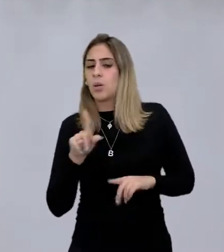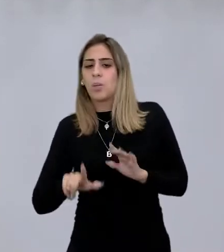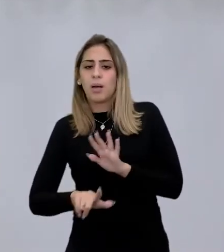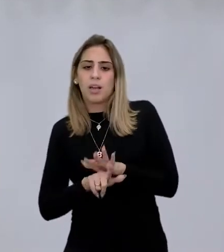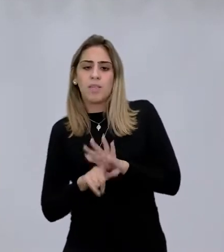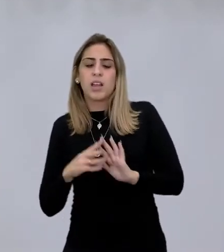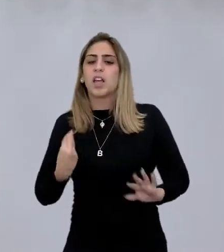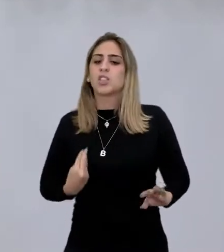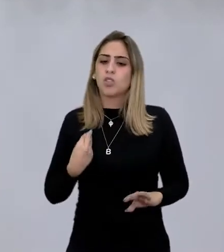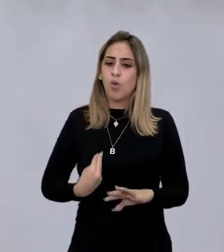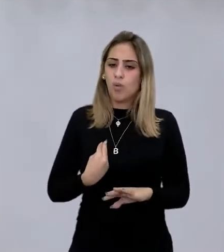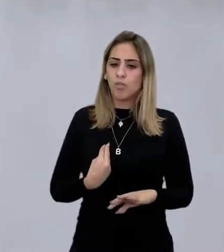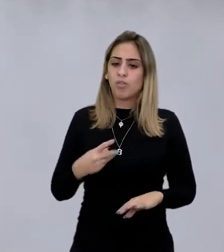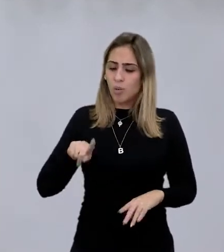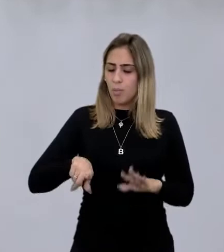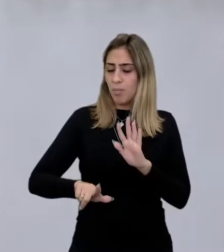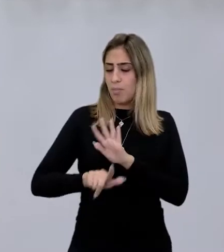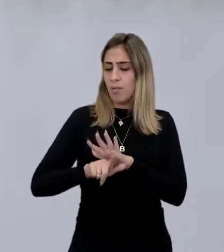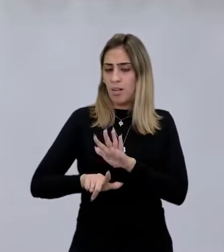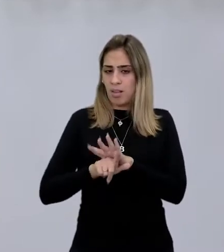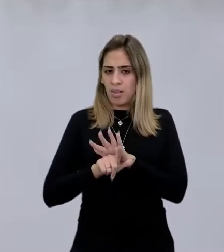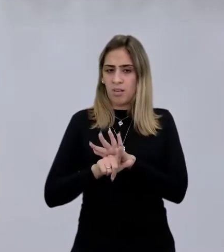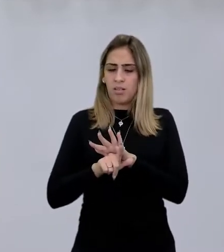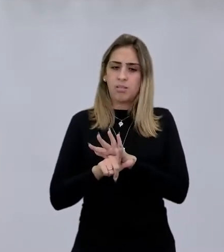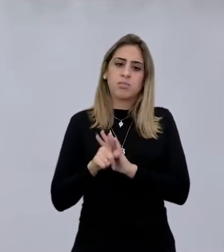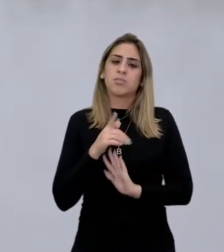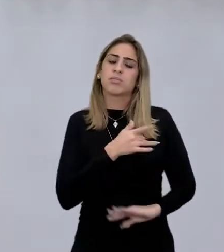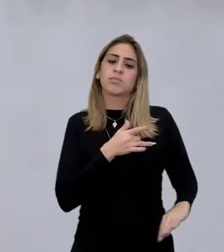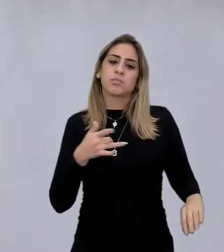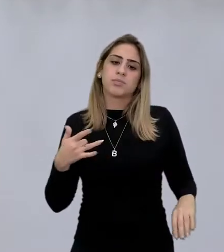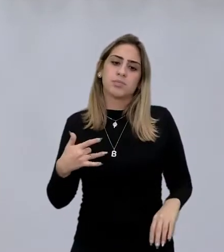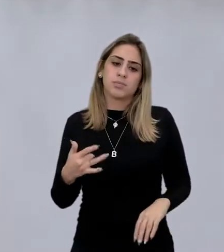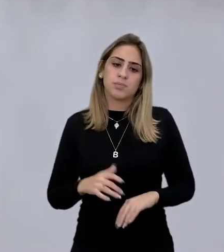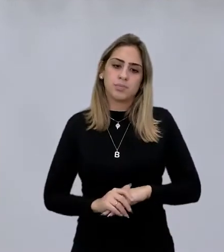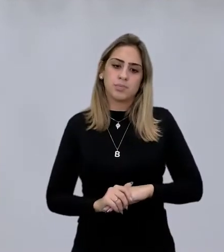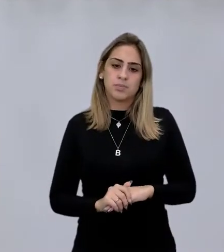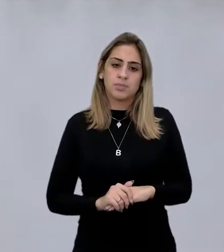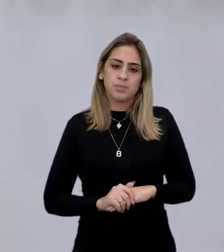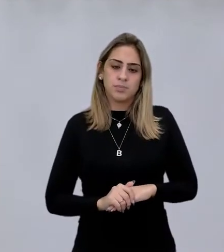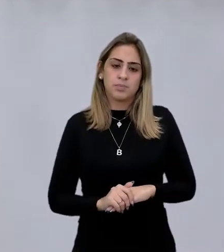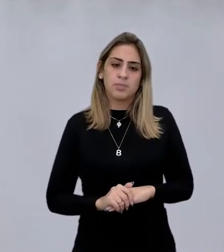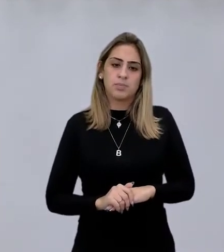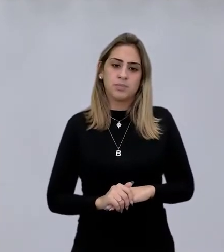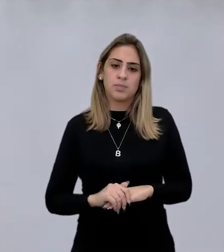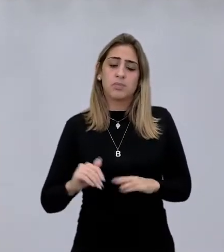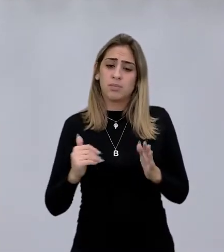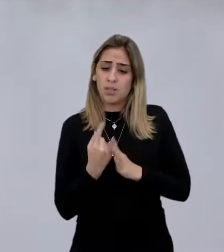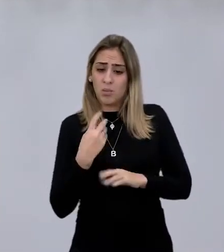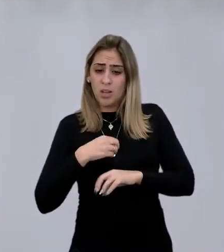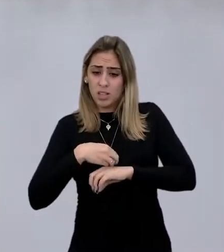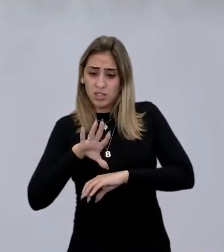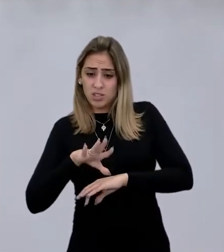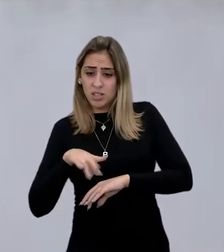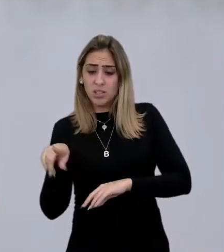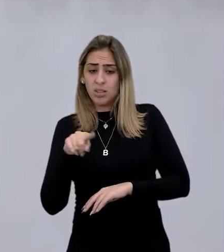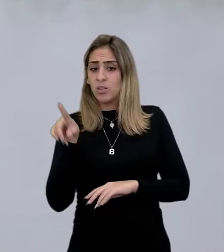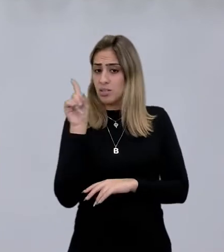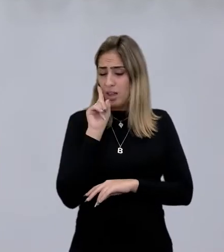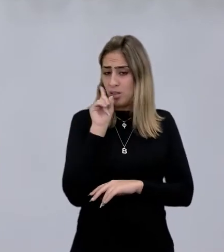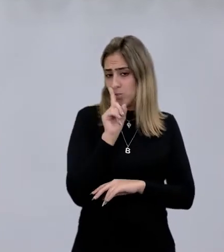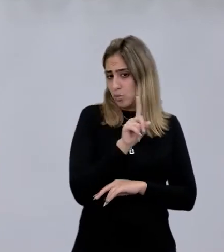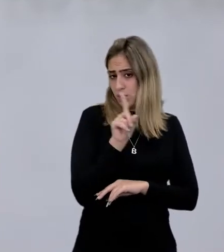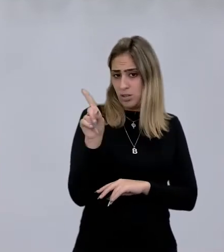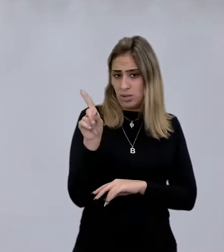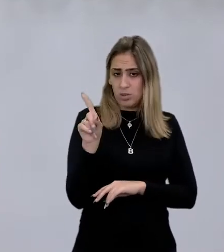lei de convívio, ela é uma lei de saúde pública. Eu até dei uma dica que, assim, nos Estados